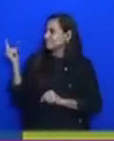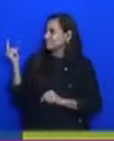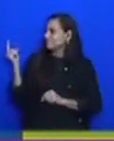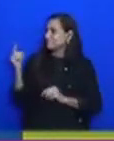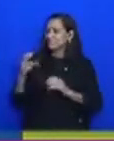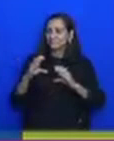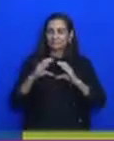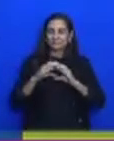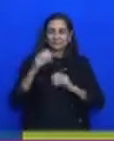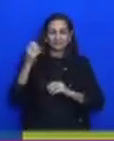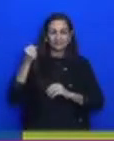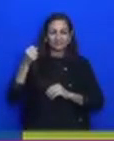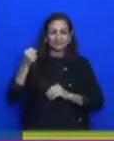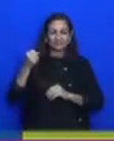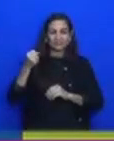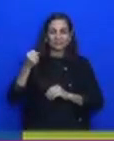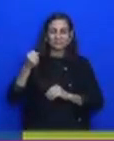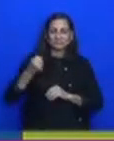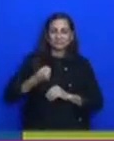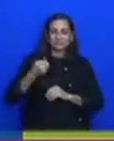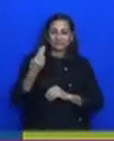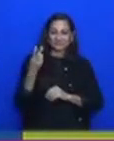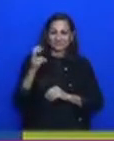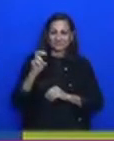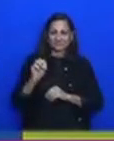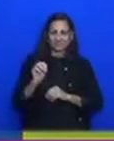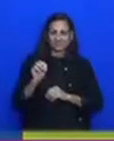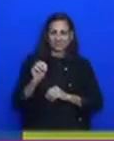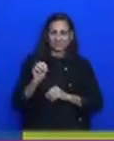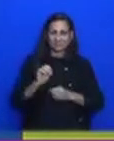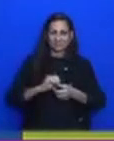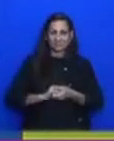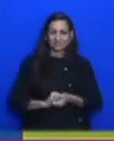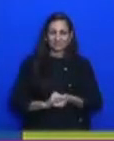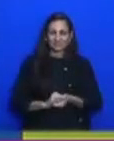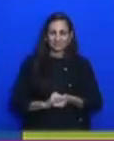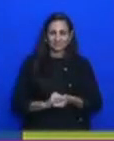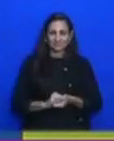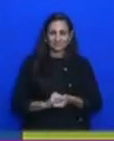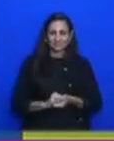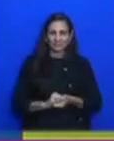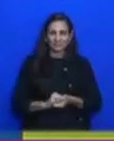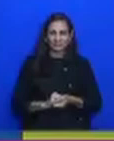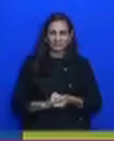Bola branca, número 20. Branca, 20.